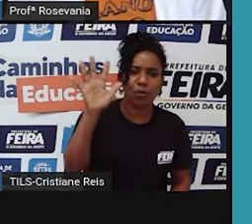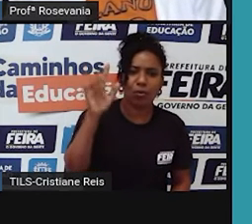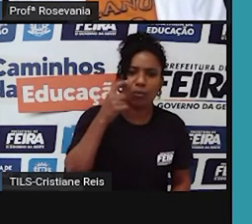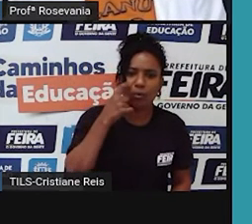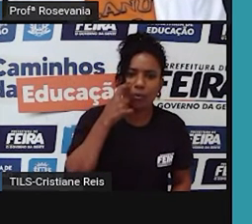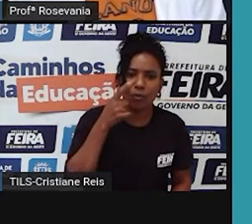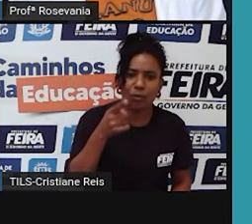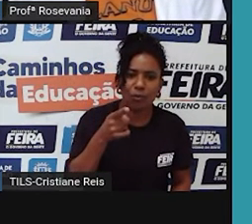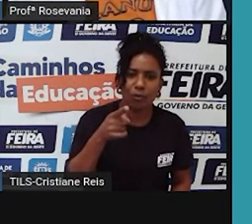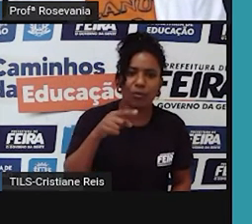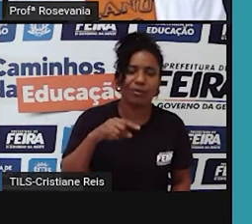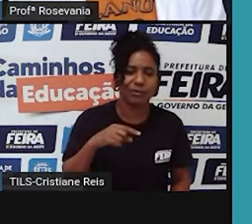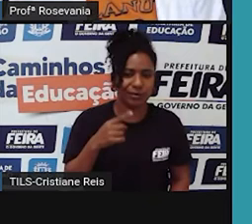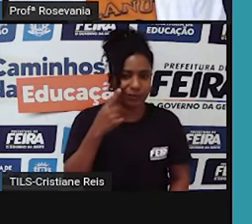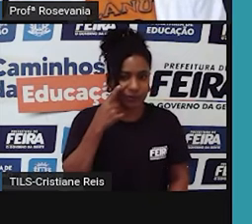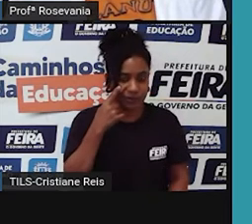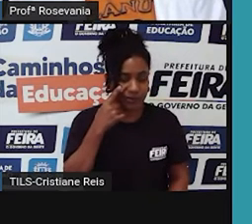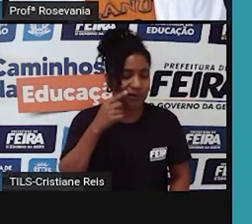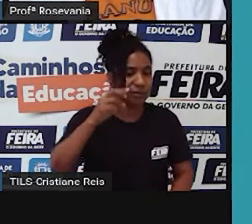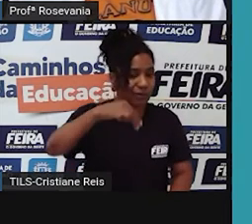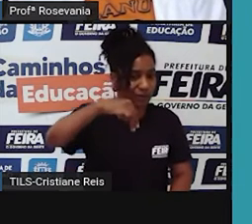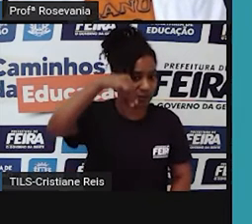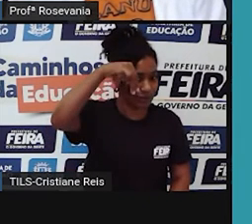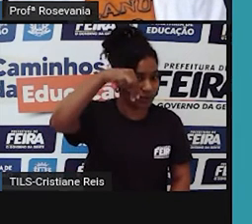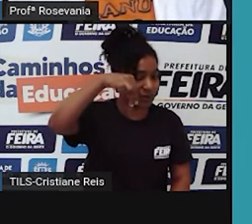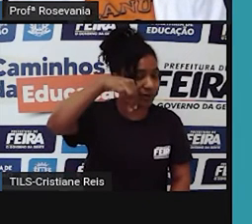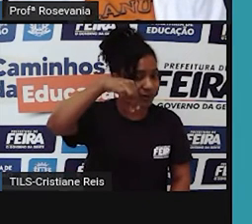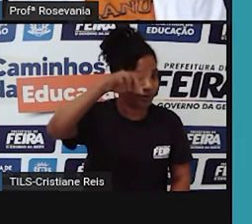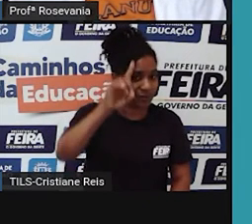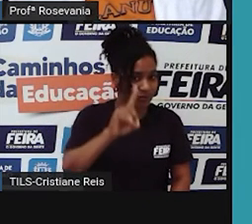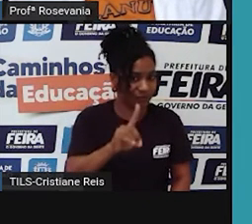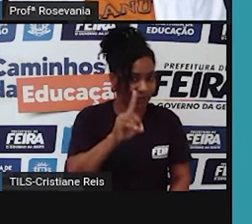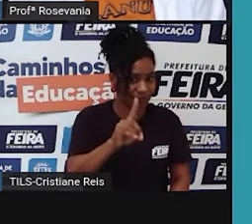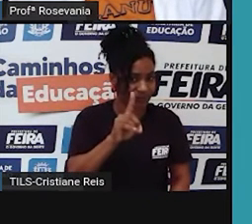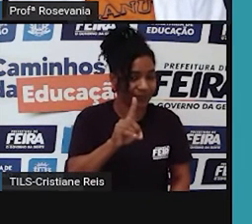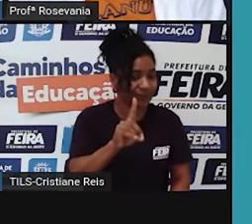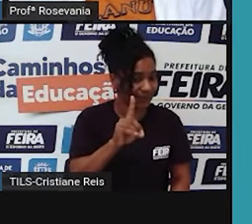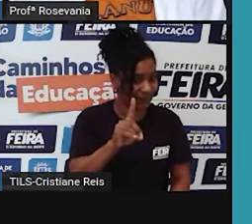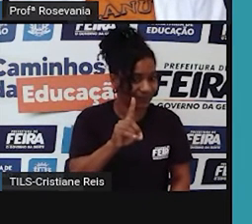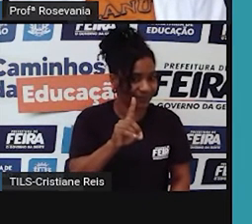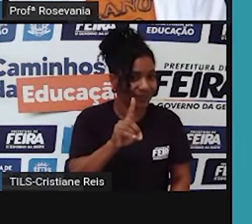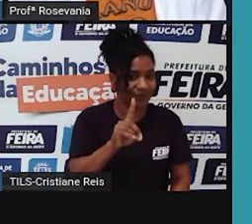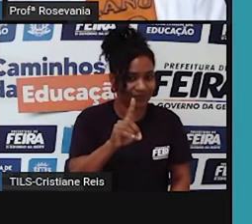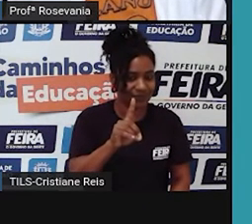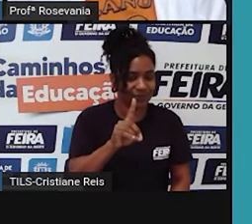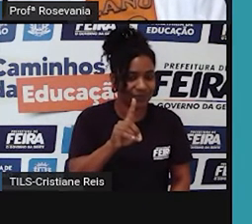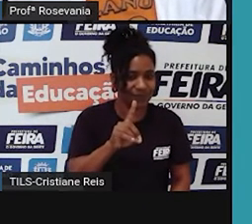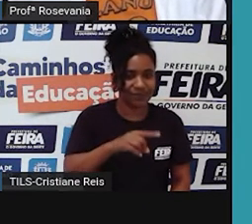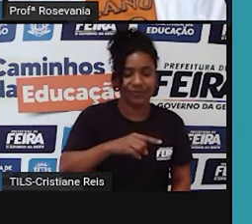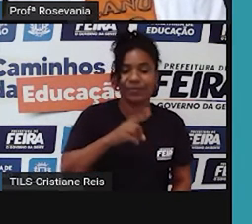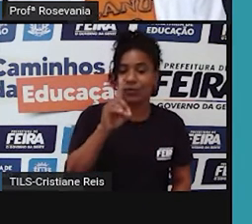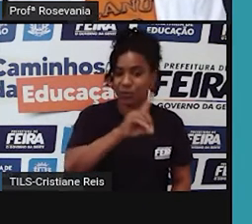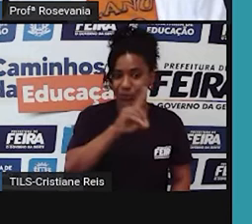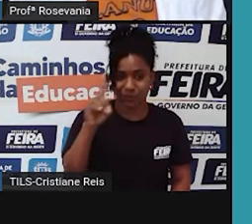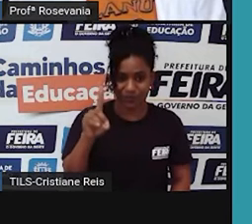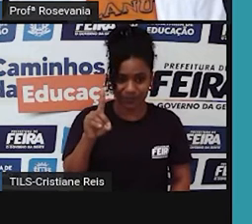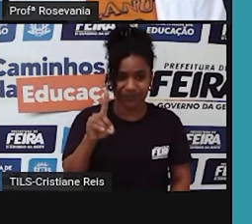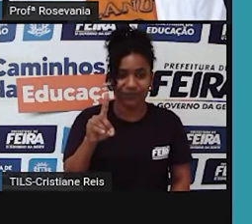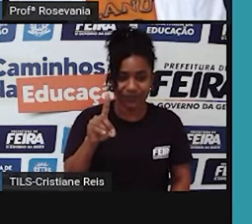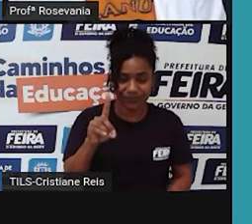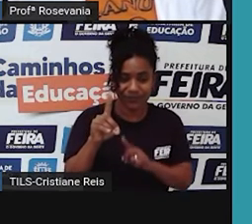aí? Quanto maior o denominador, que é esse número que vem aqui depois, né? Quanto maior